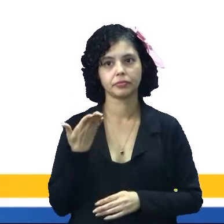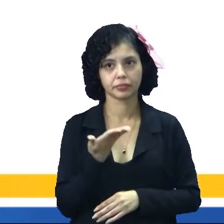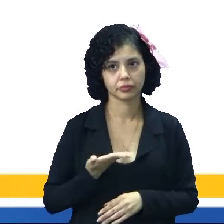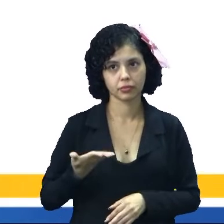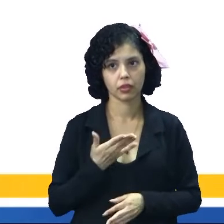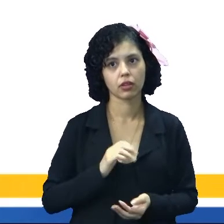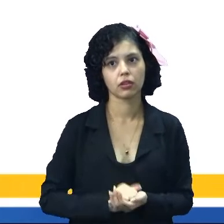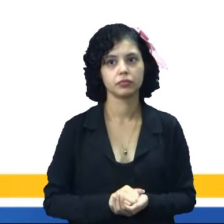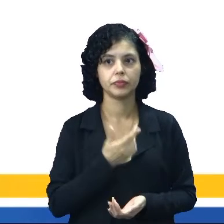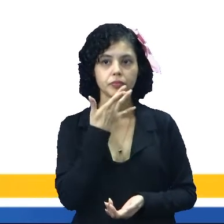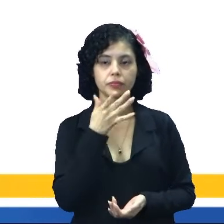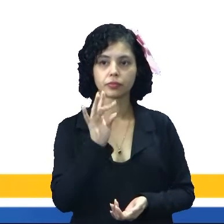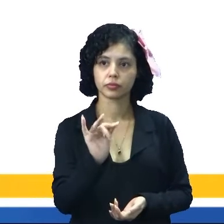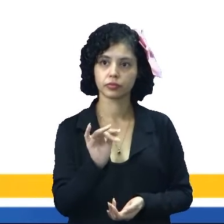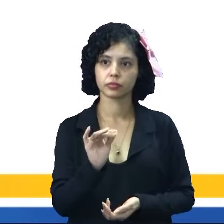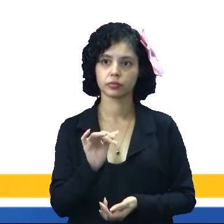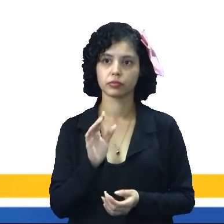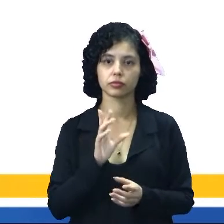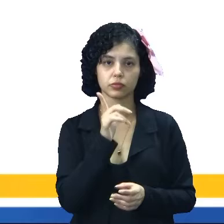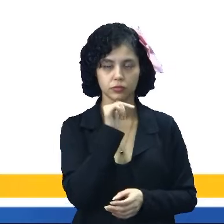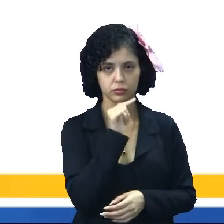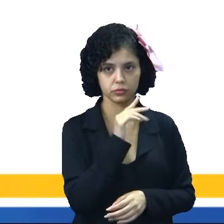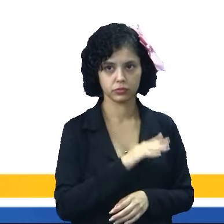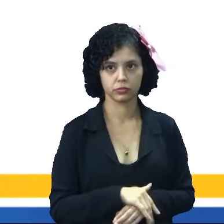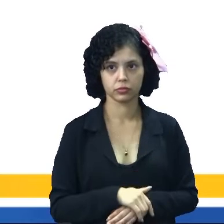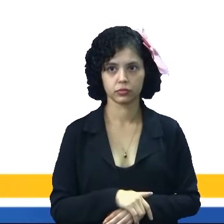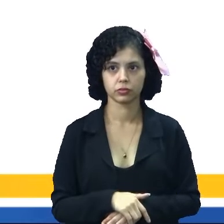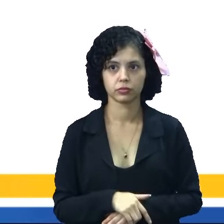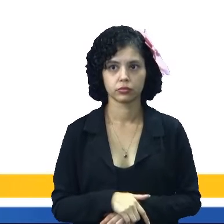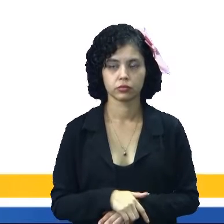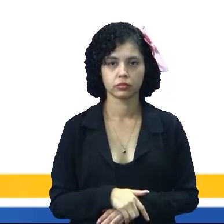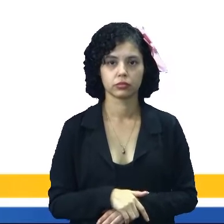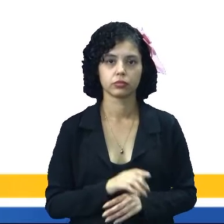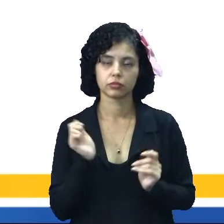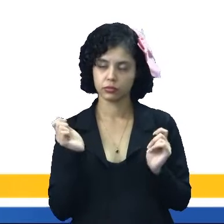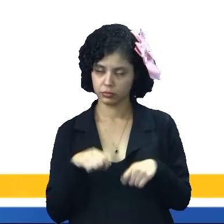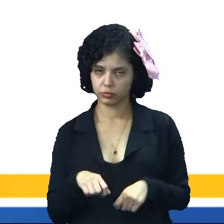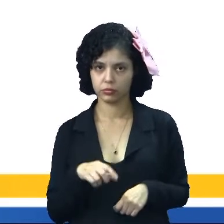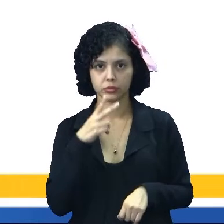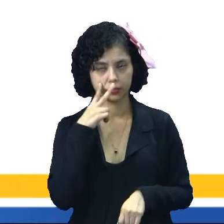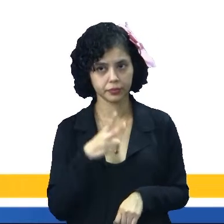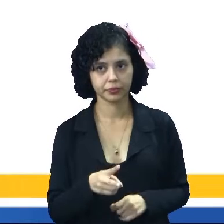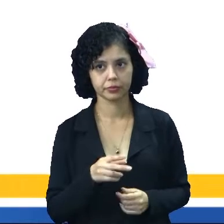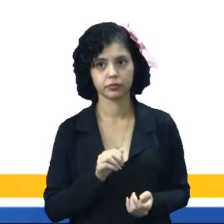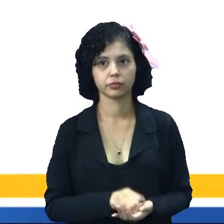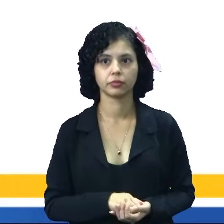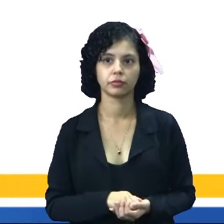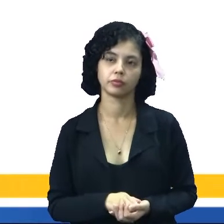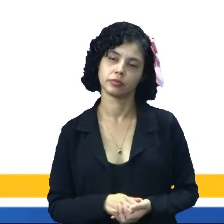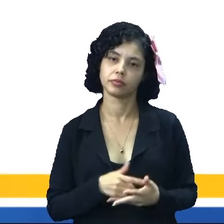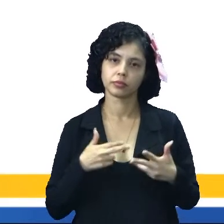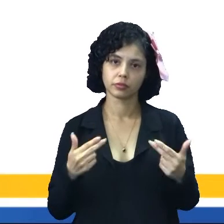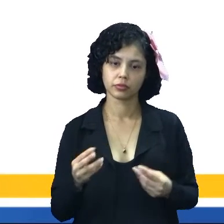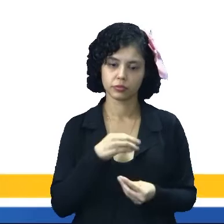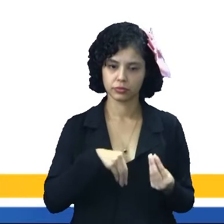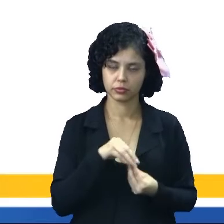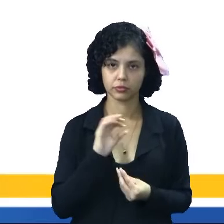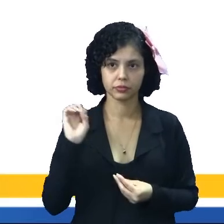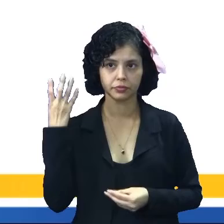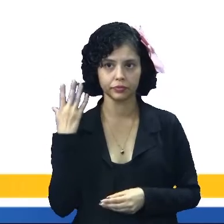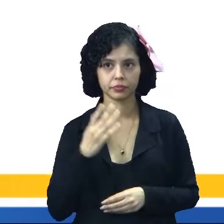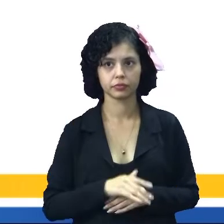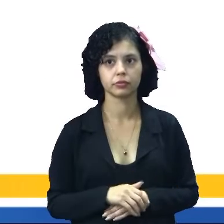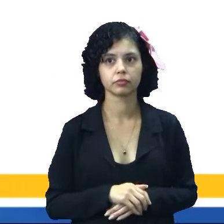com a base, ou quando a gente junta sal mais água, é possível a gente observar esse tipo de reação